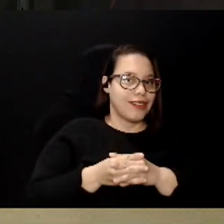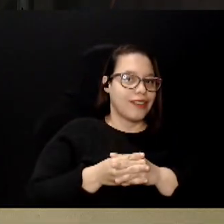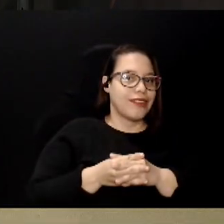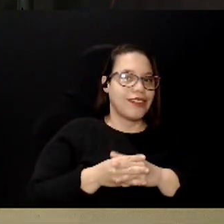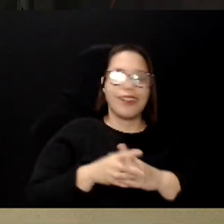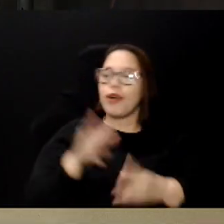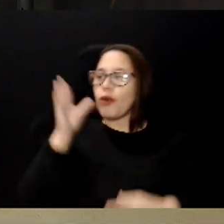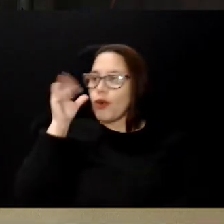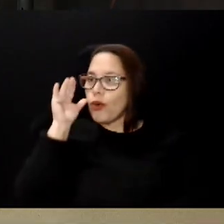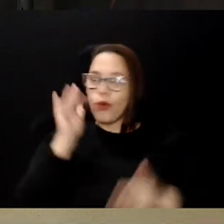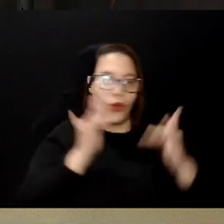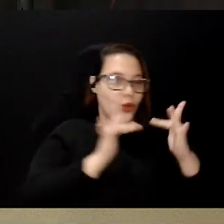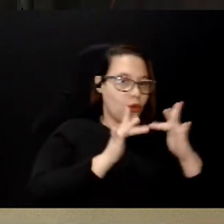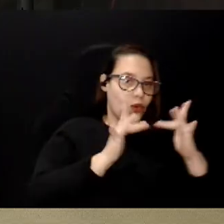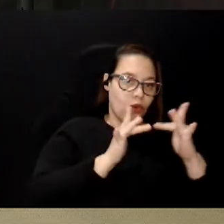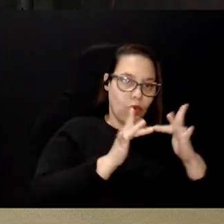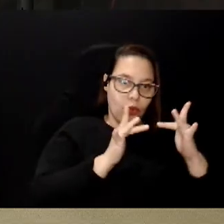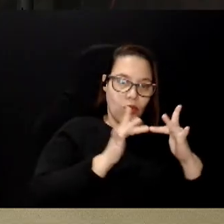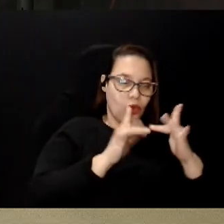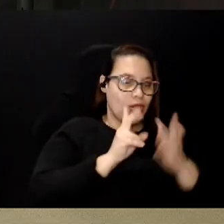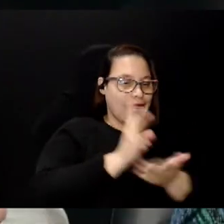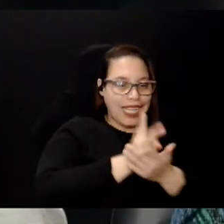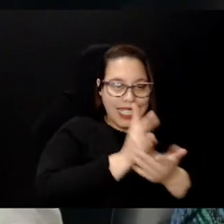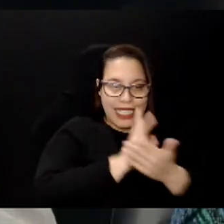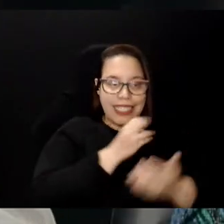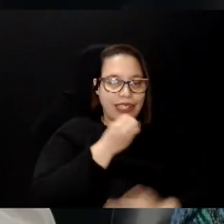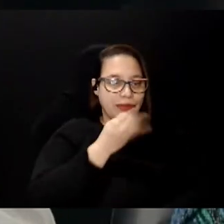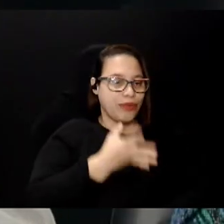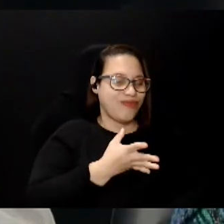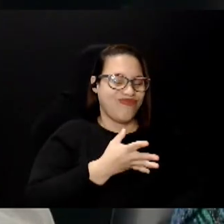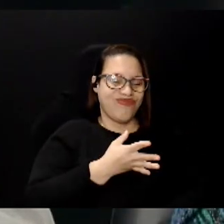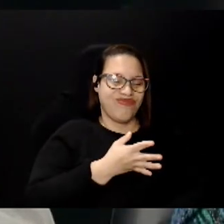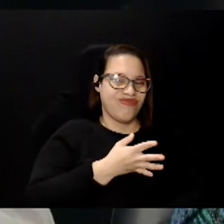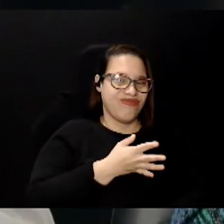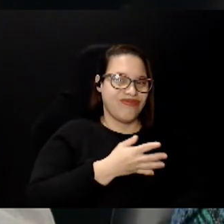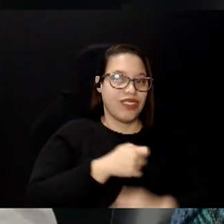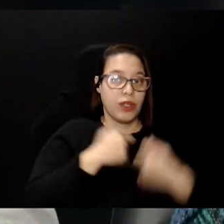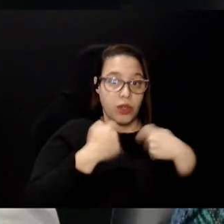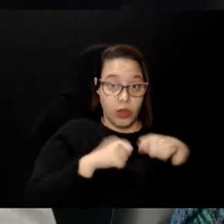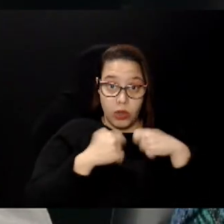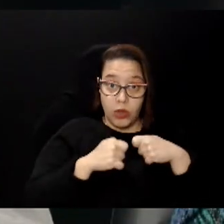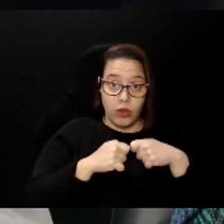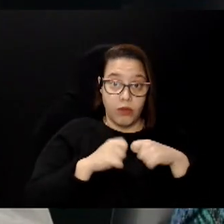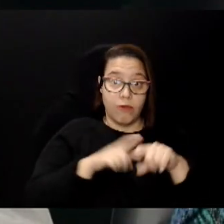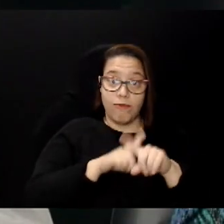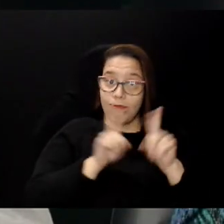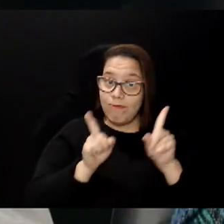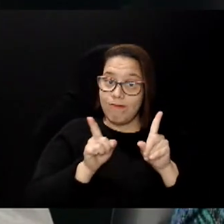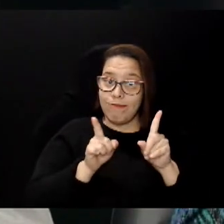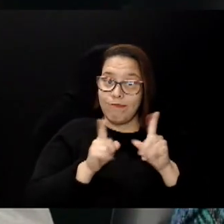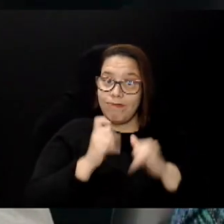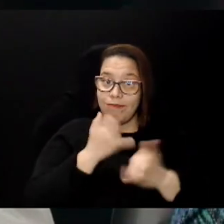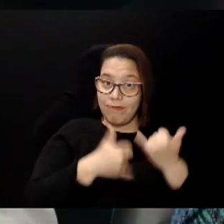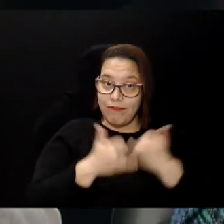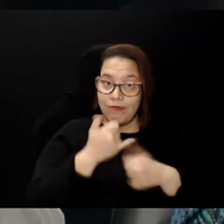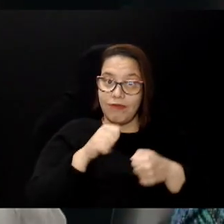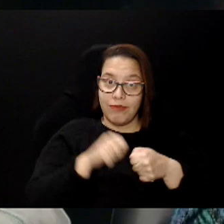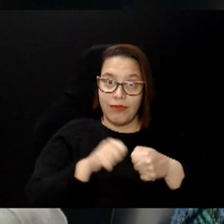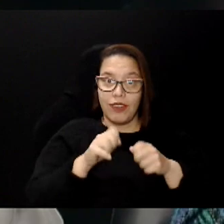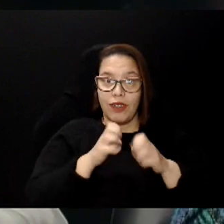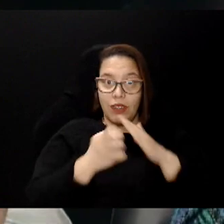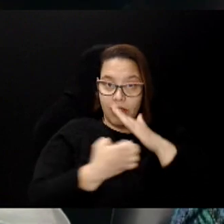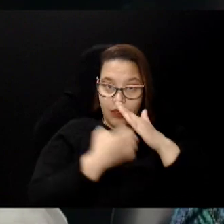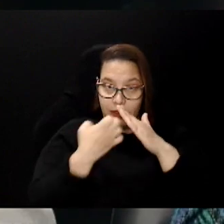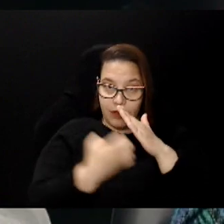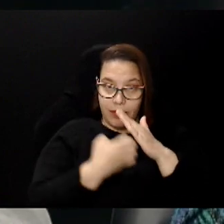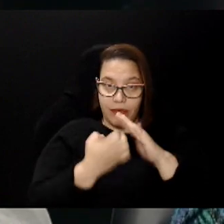Conectado boa parte do tempo por necessidade, mas tem uma brincadeira que eu faço lá na empresa, né? Que quando eu vou